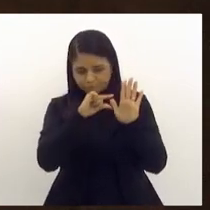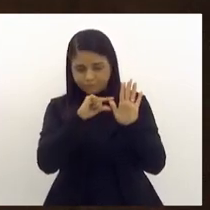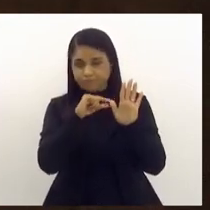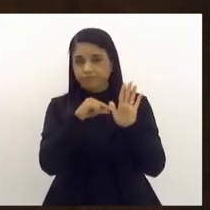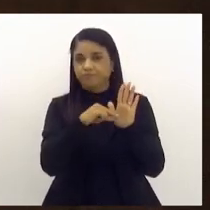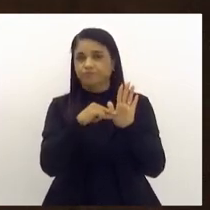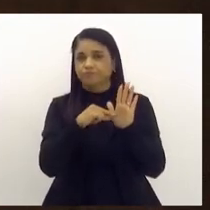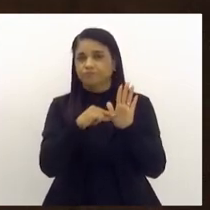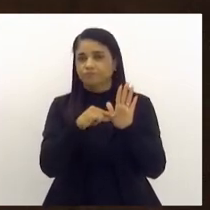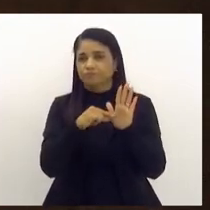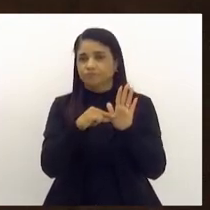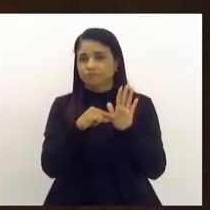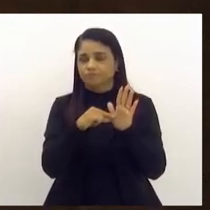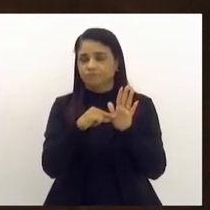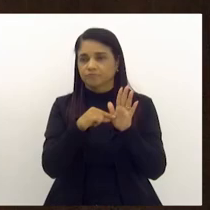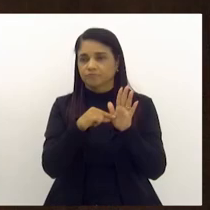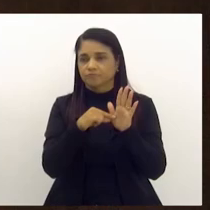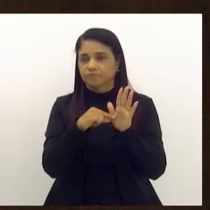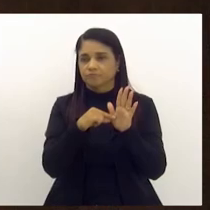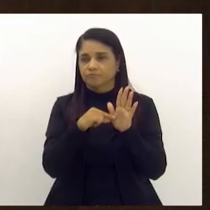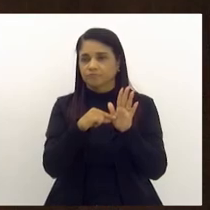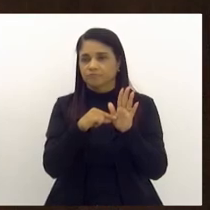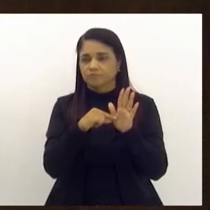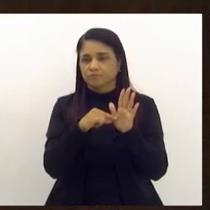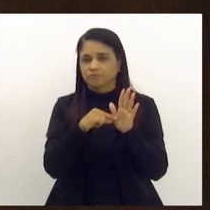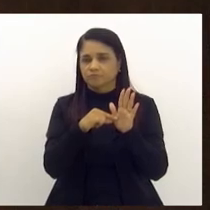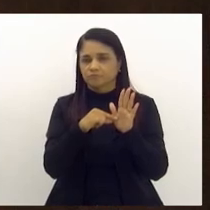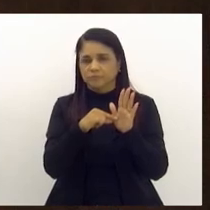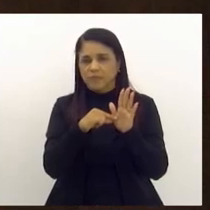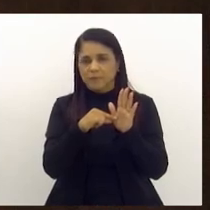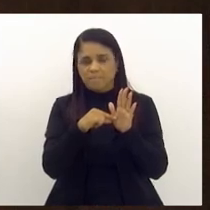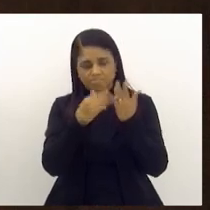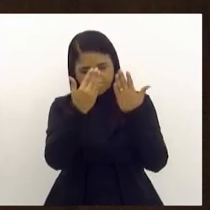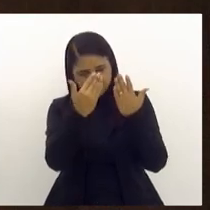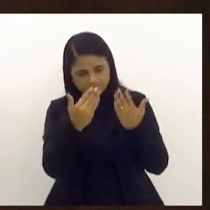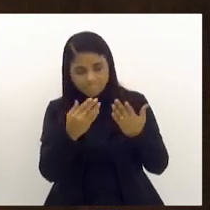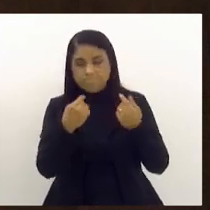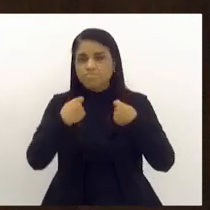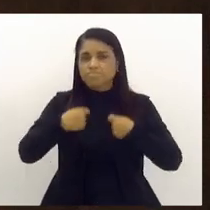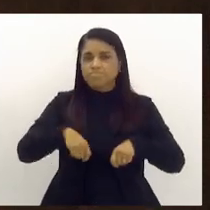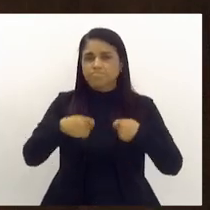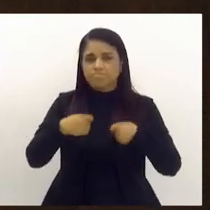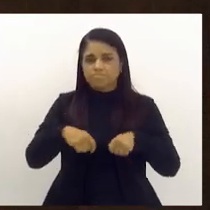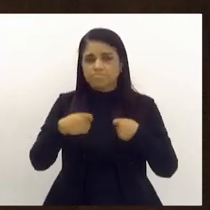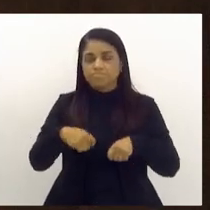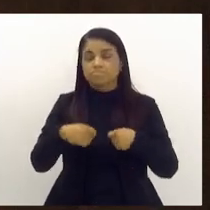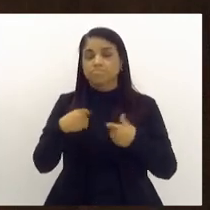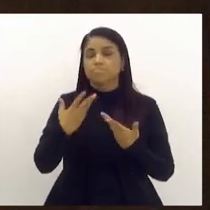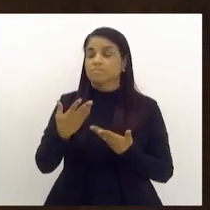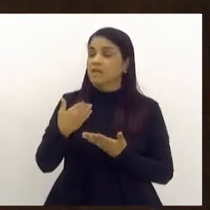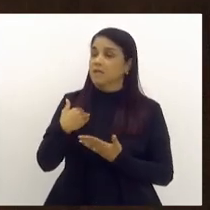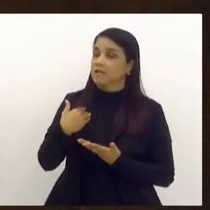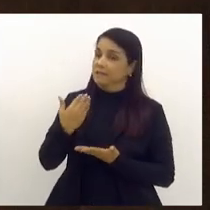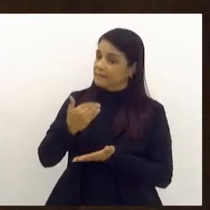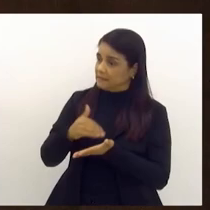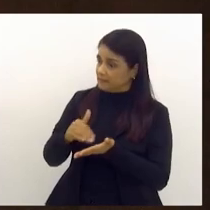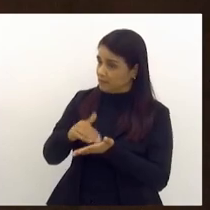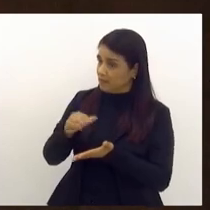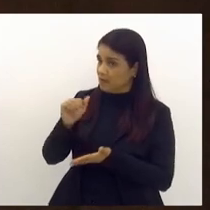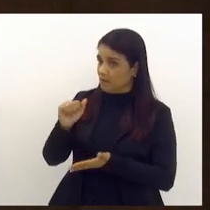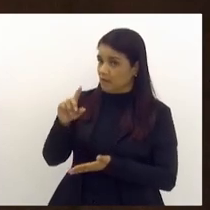porque eu verifiquei a necessidade, secretária Adilson, da